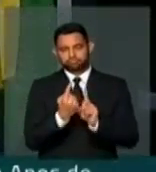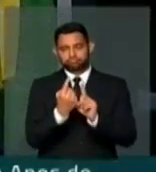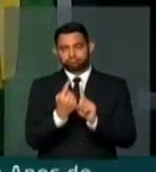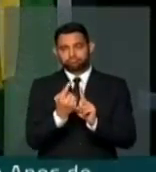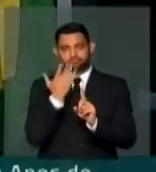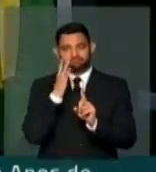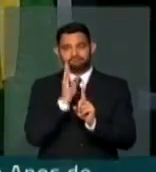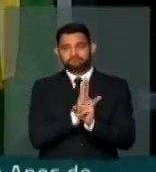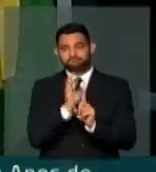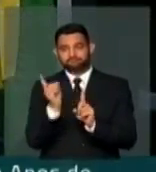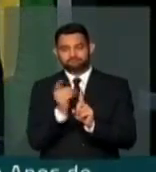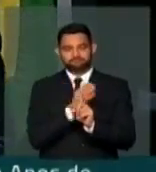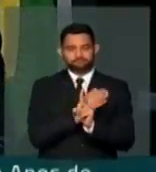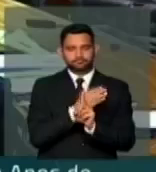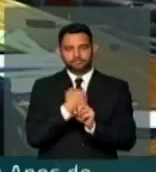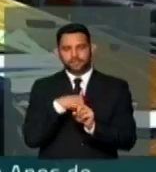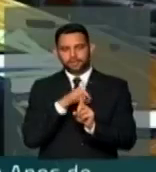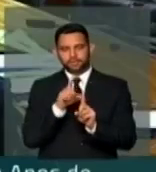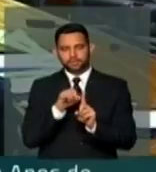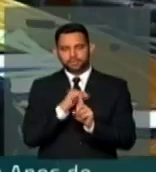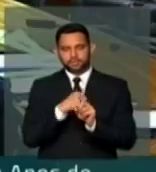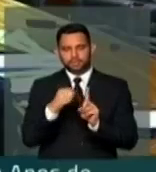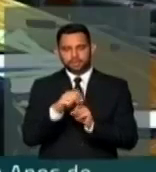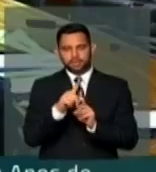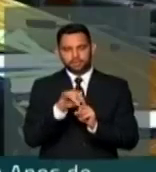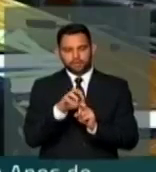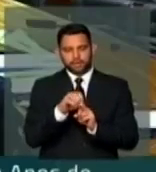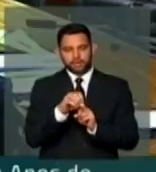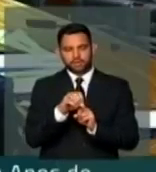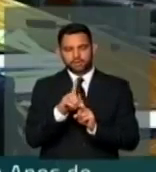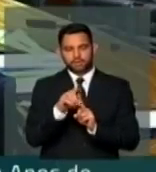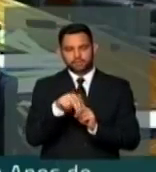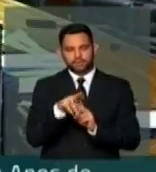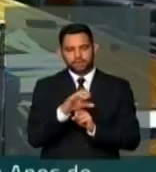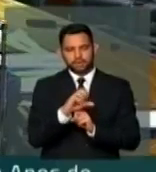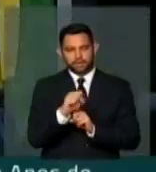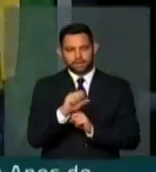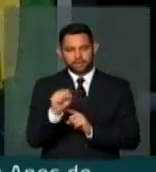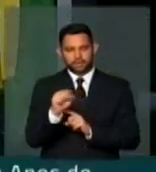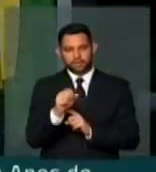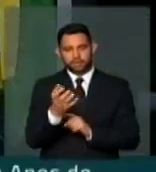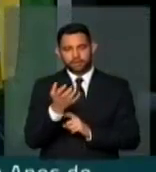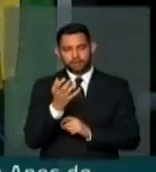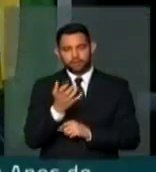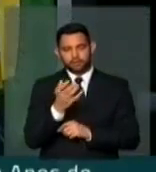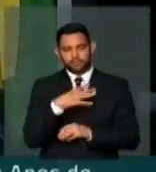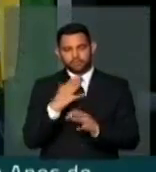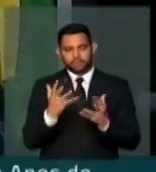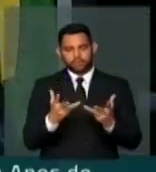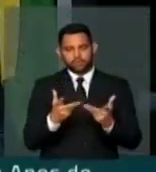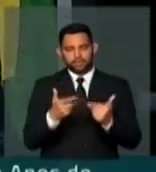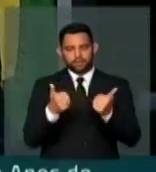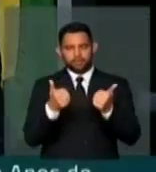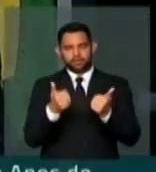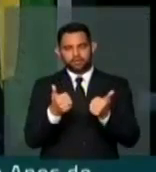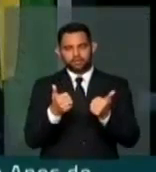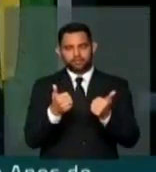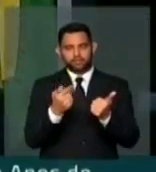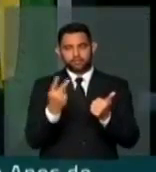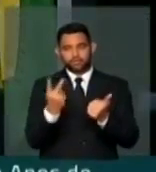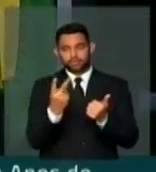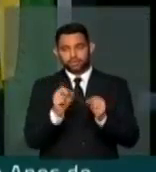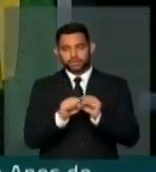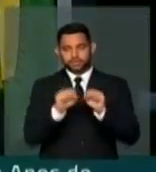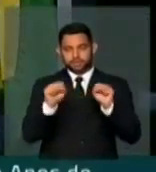situação, nós sociais-democratas, democratas, né, queremos o melhor dos dois